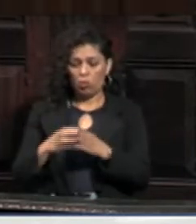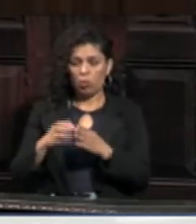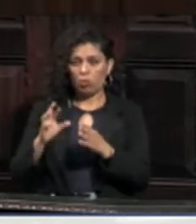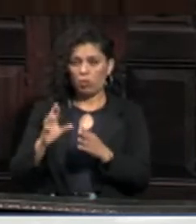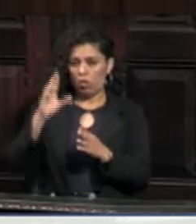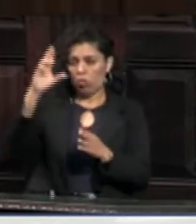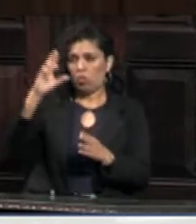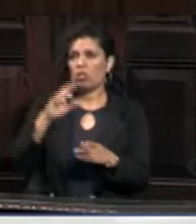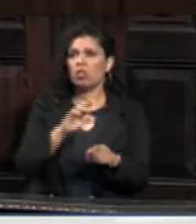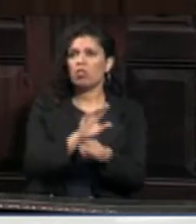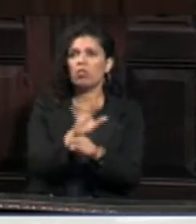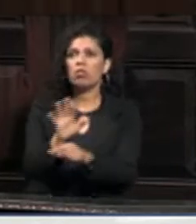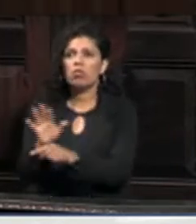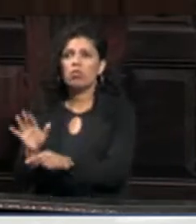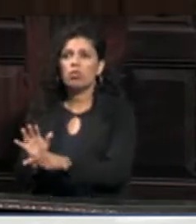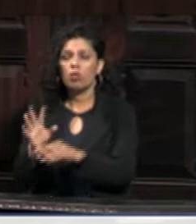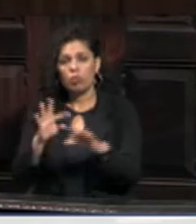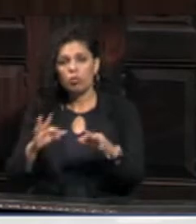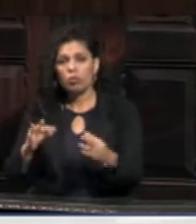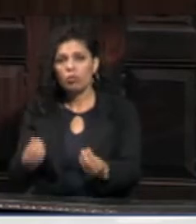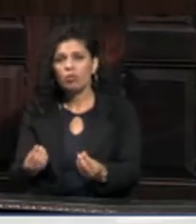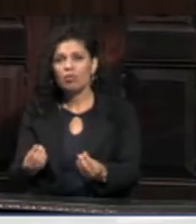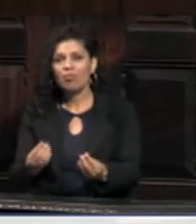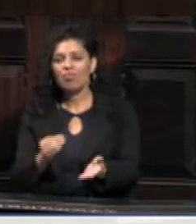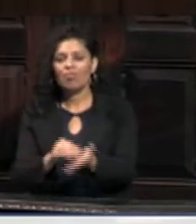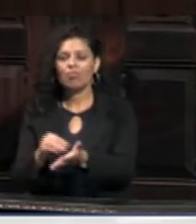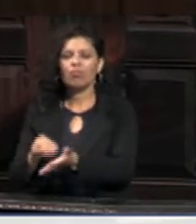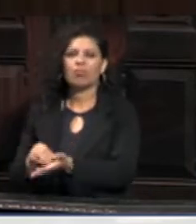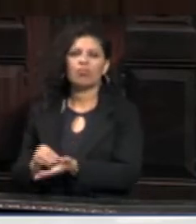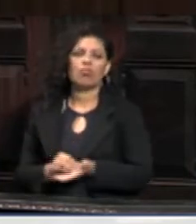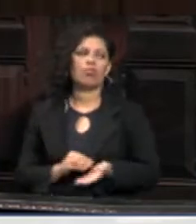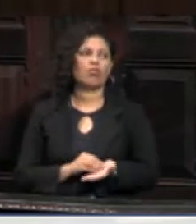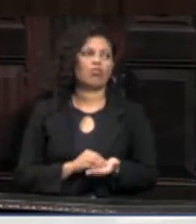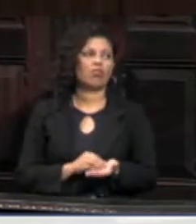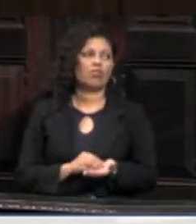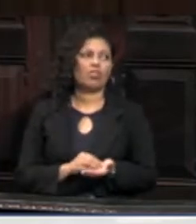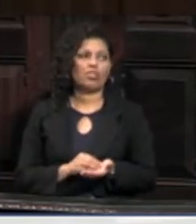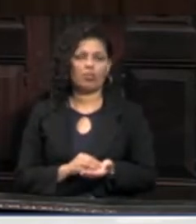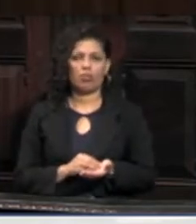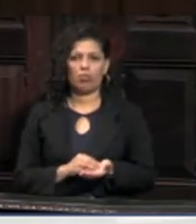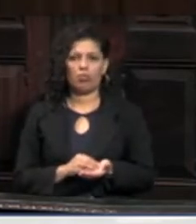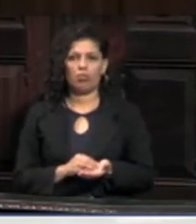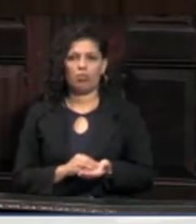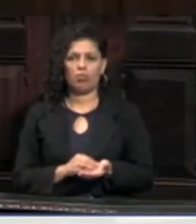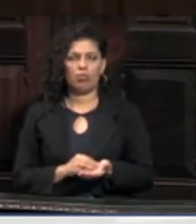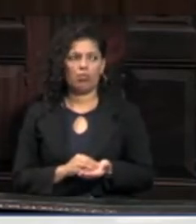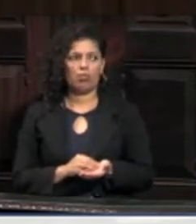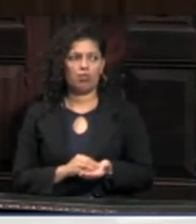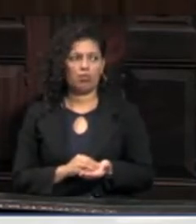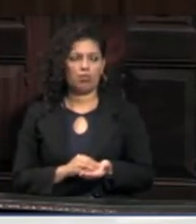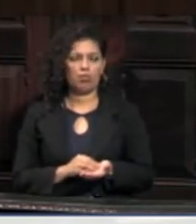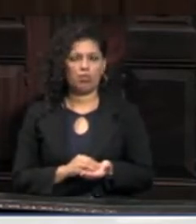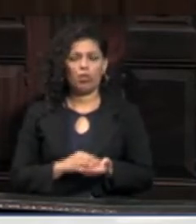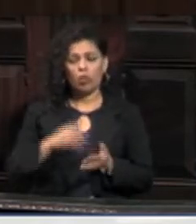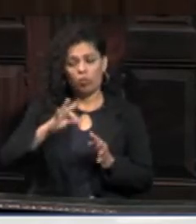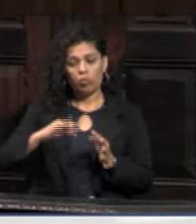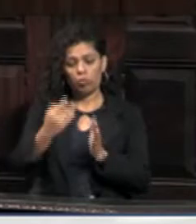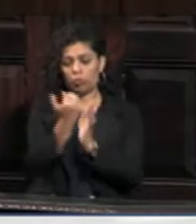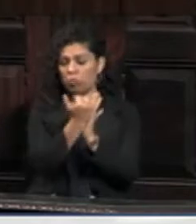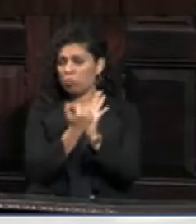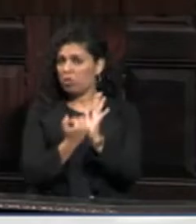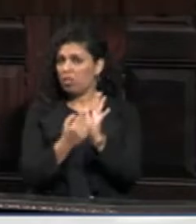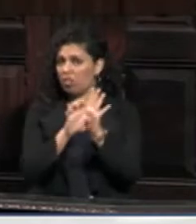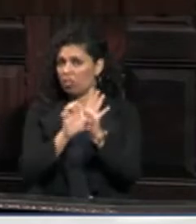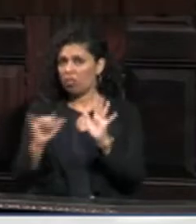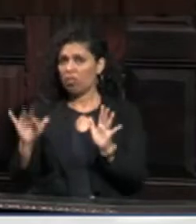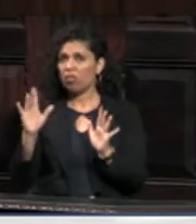para os funcionários. Tudo isso está no arcabouço legal que foi escrito, né, que tem leis